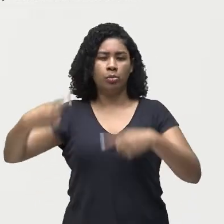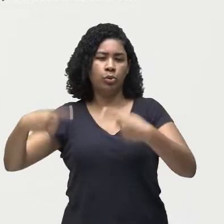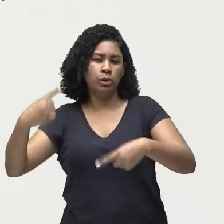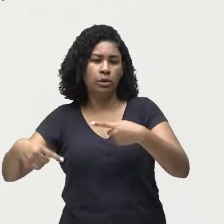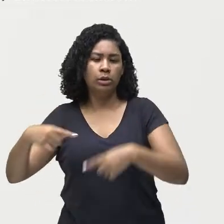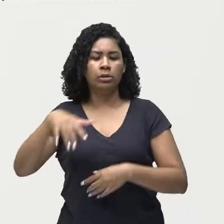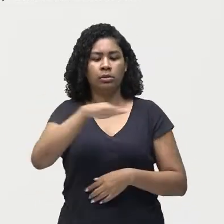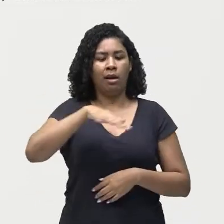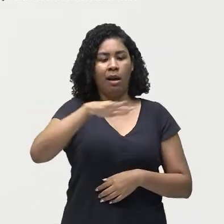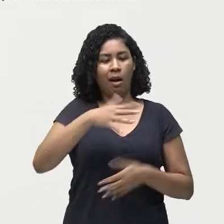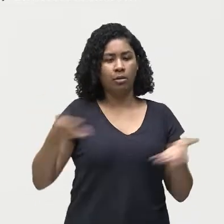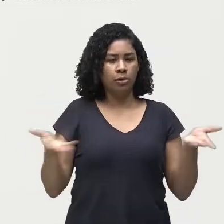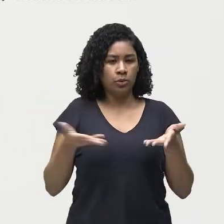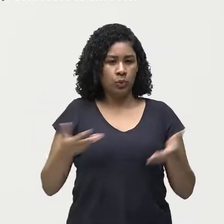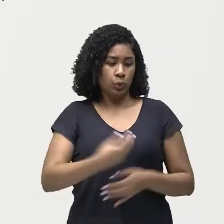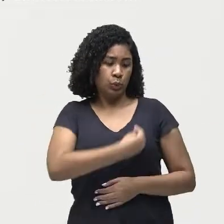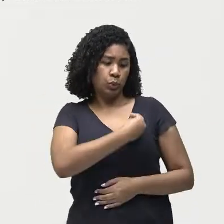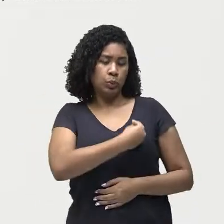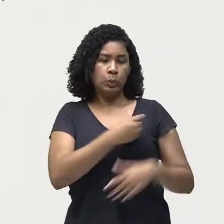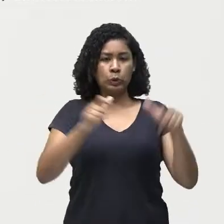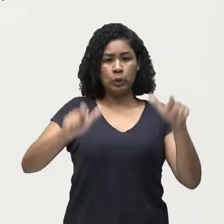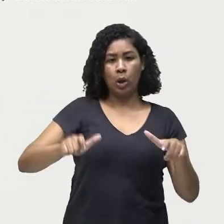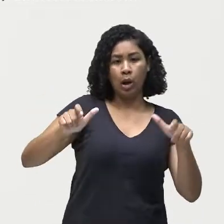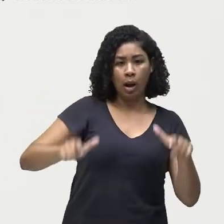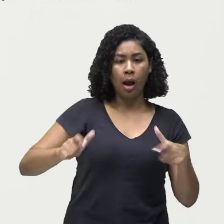cenário atual, sobre